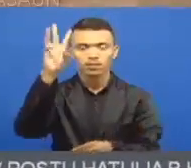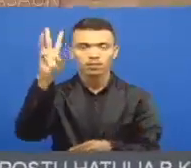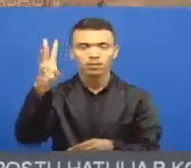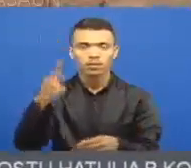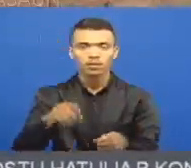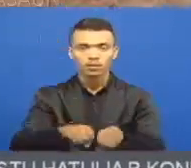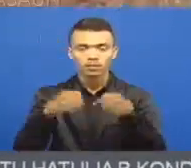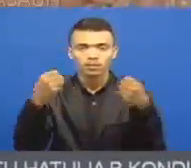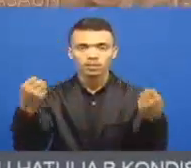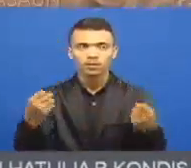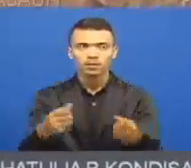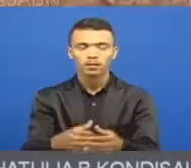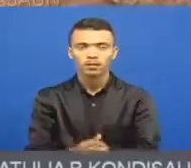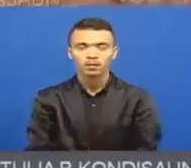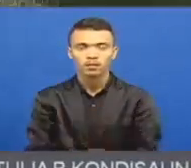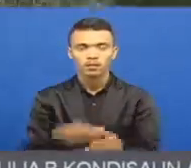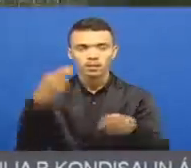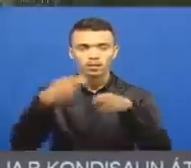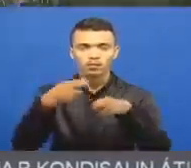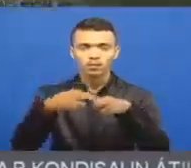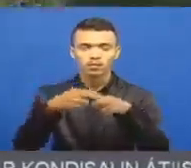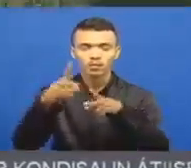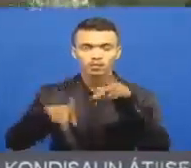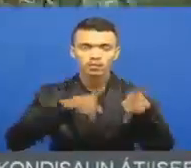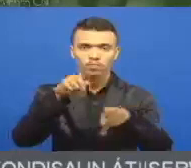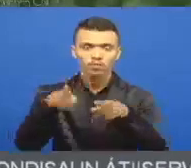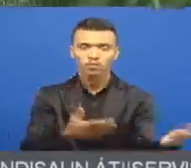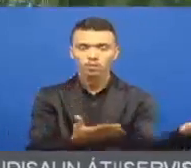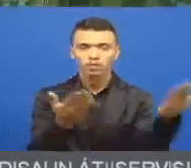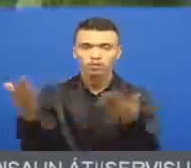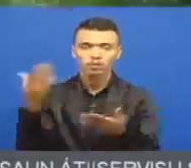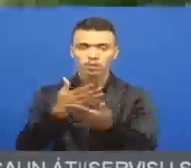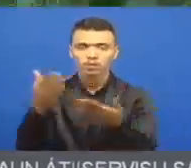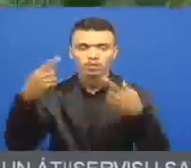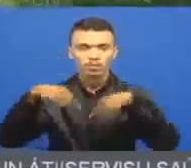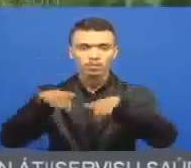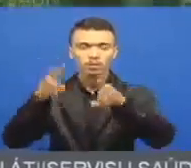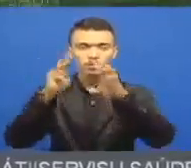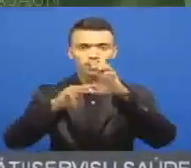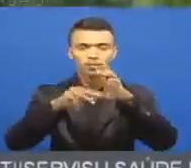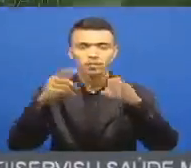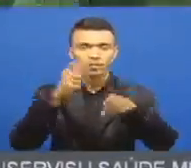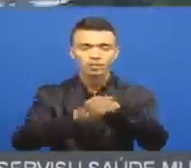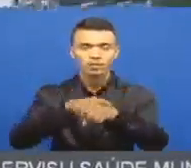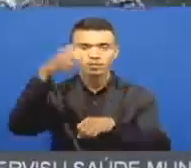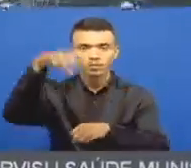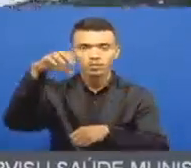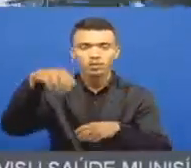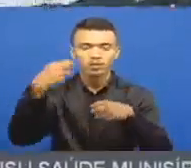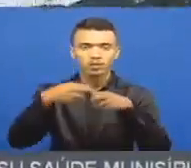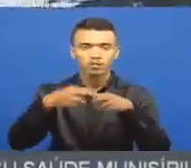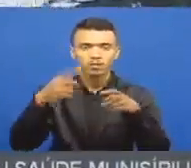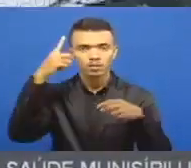racing condição A. Ho di dificulta povo transporta produto ba mercado. No iha tempo udang, difícil